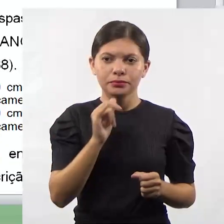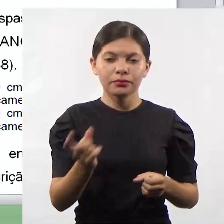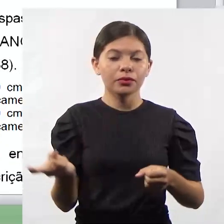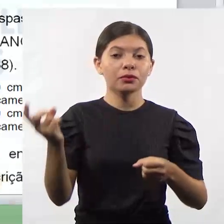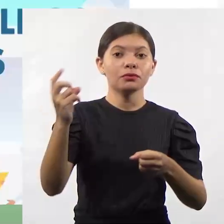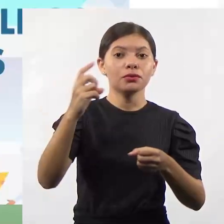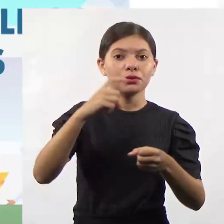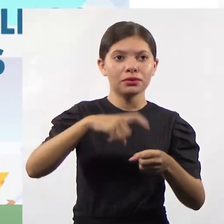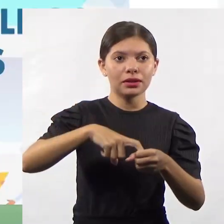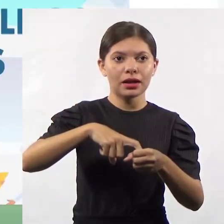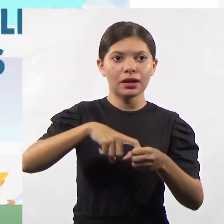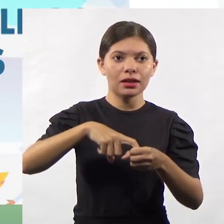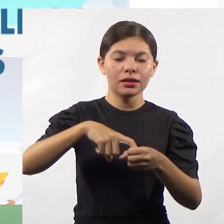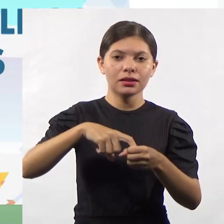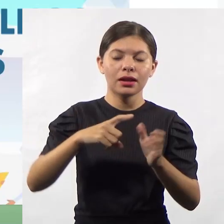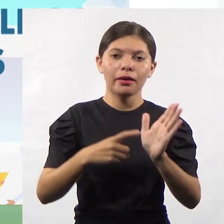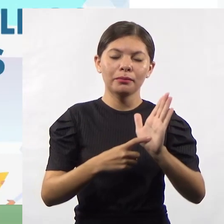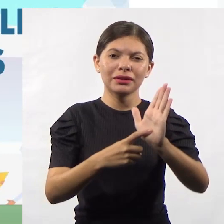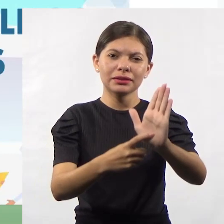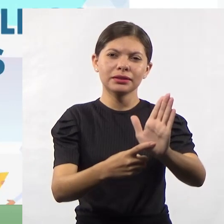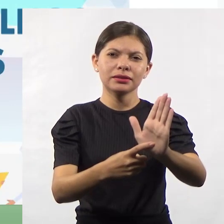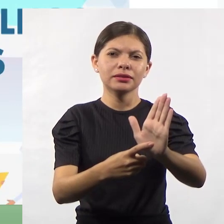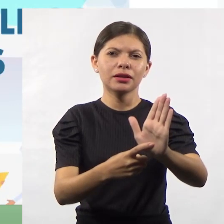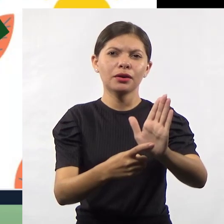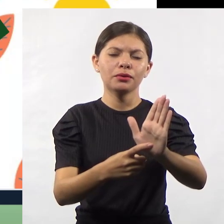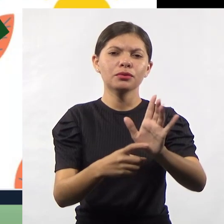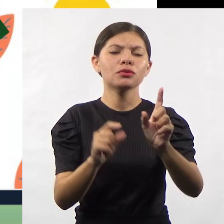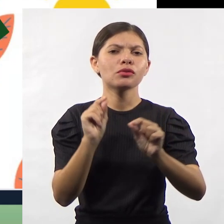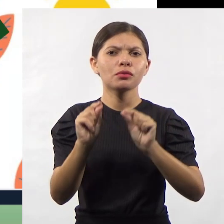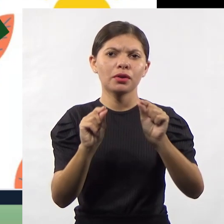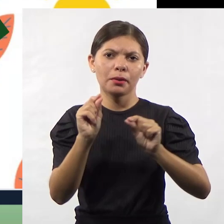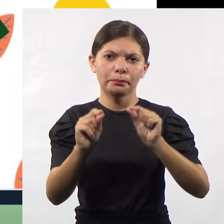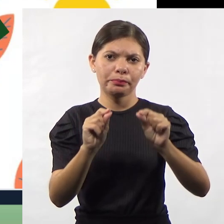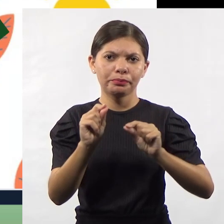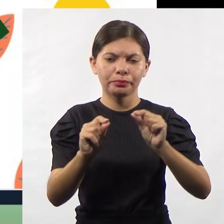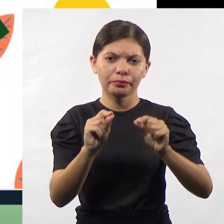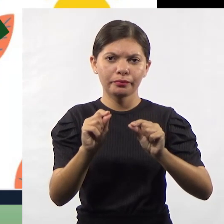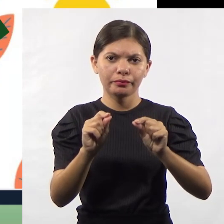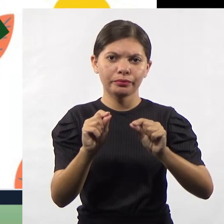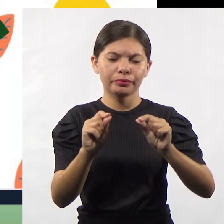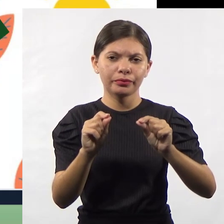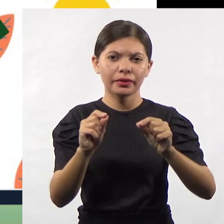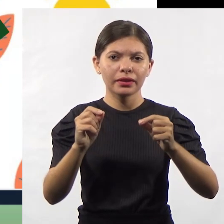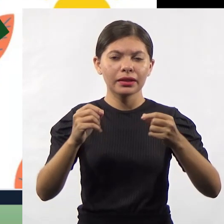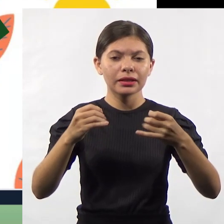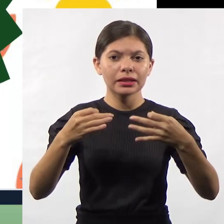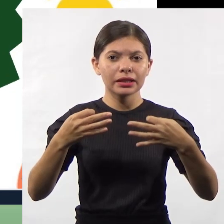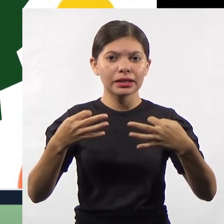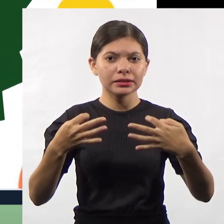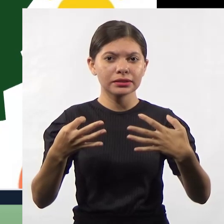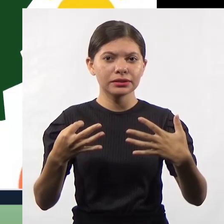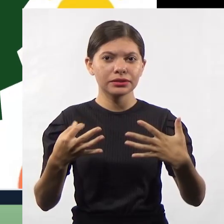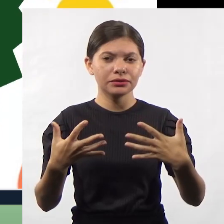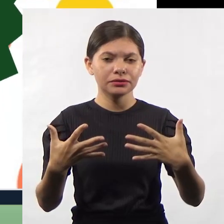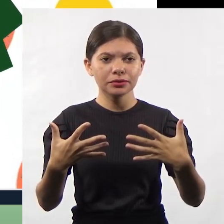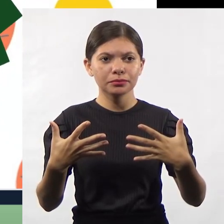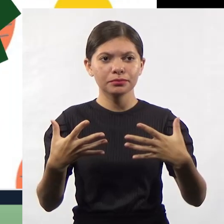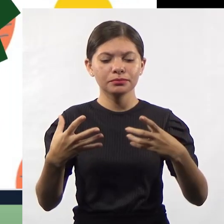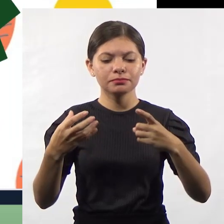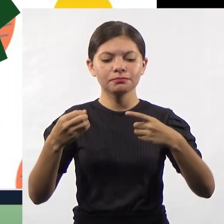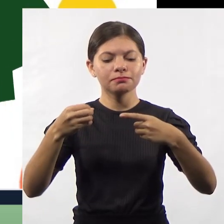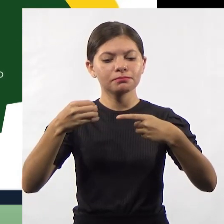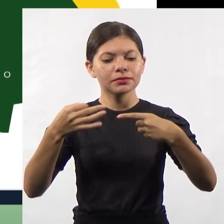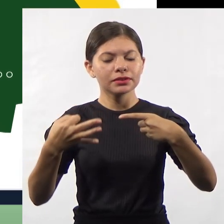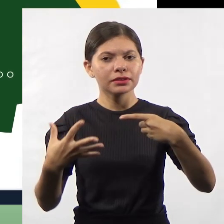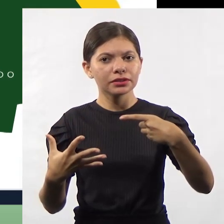nossa apresentação. Então, o que ela diz aqui? A nossa apresentação diz o que? Olha, descritiva expõe, né,